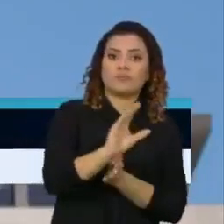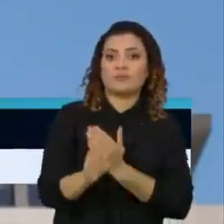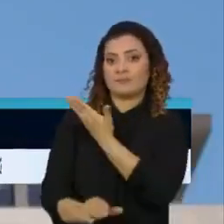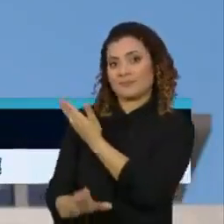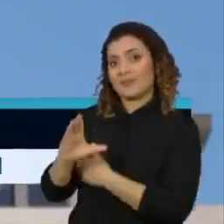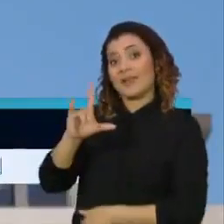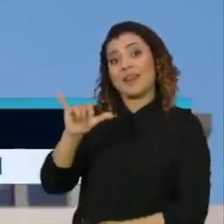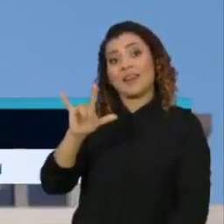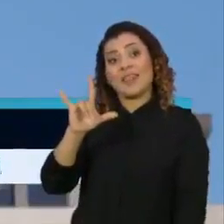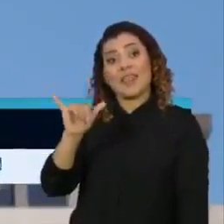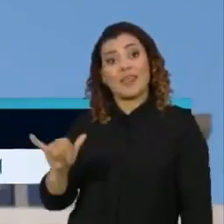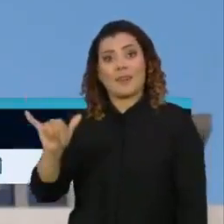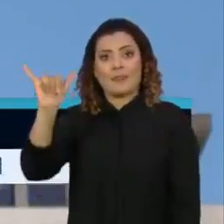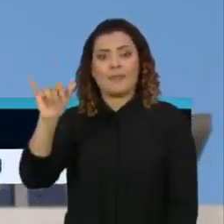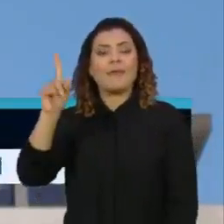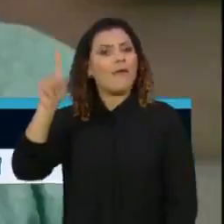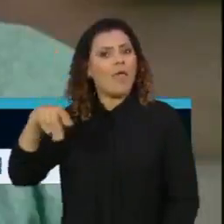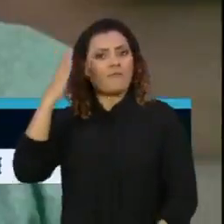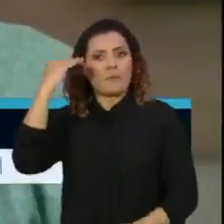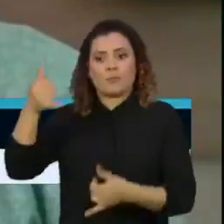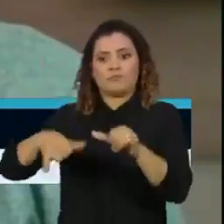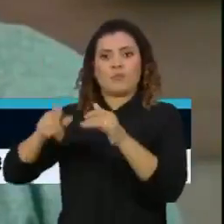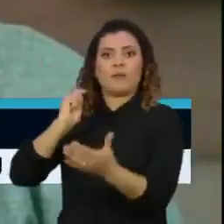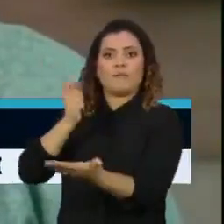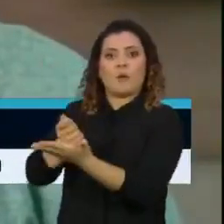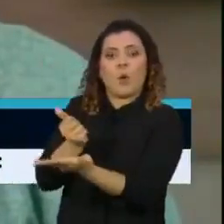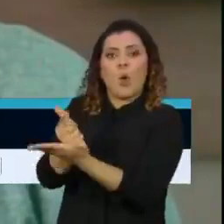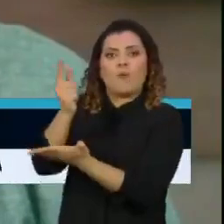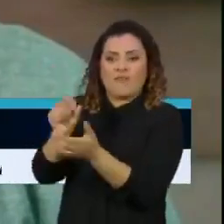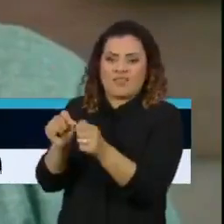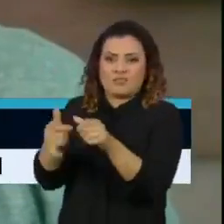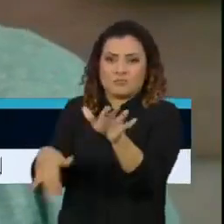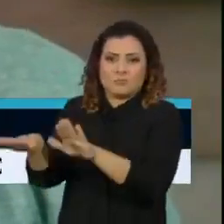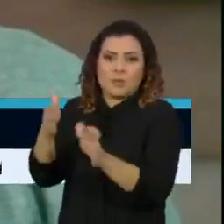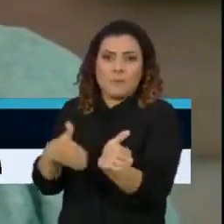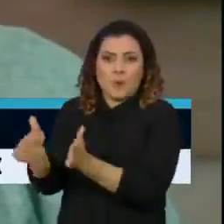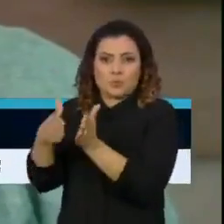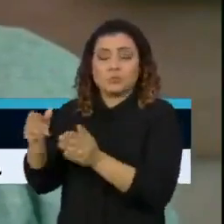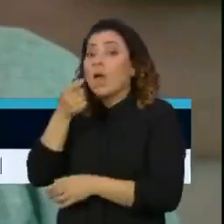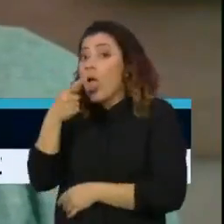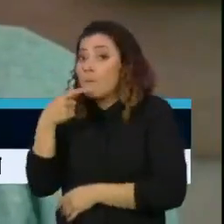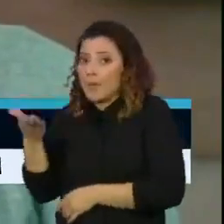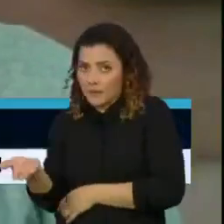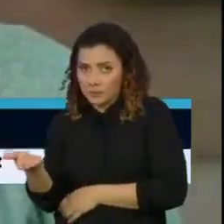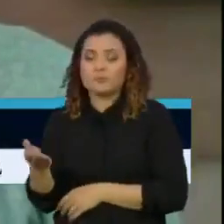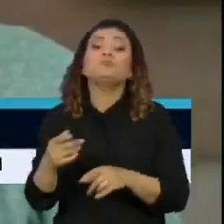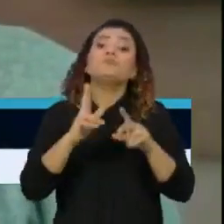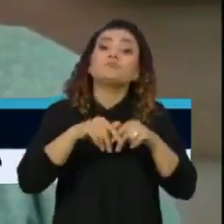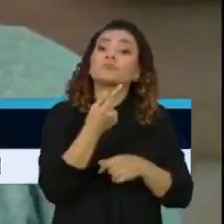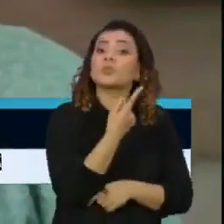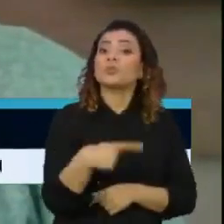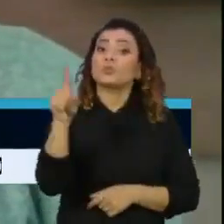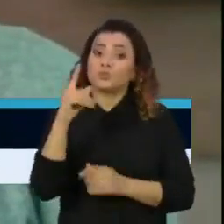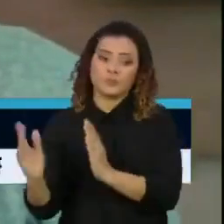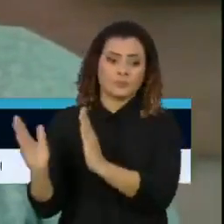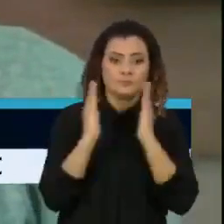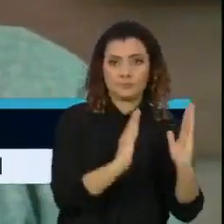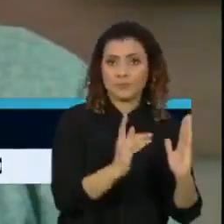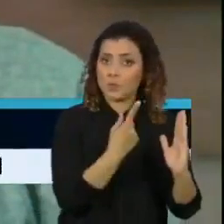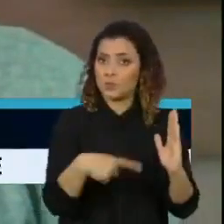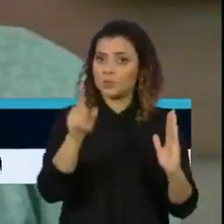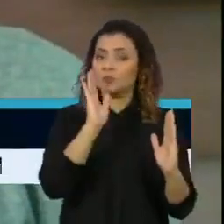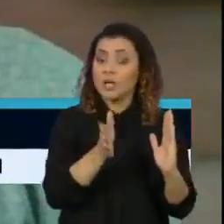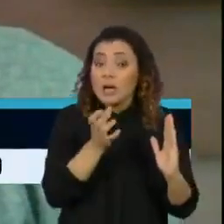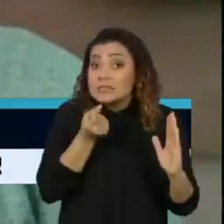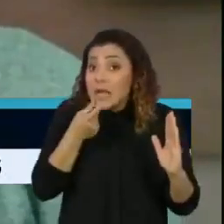ele lhe que é fabricante do remédio três Será que até a última fase uma vez que este